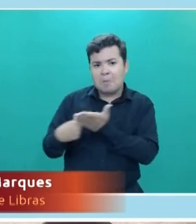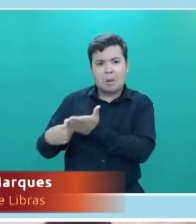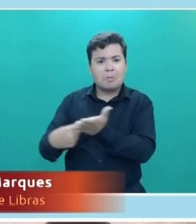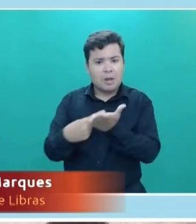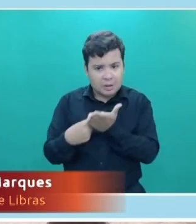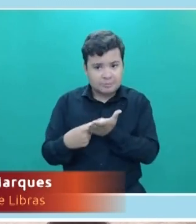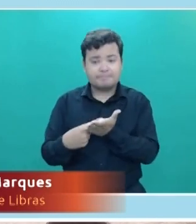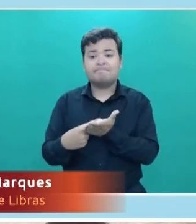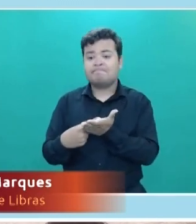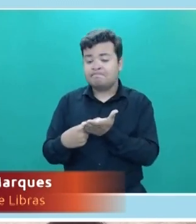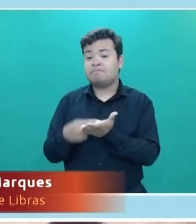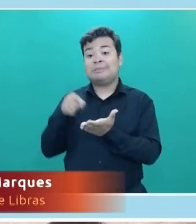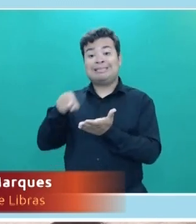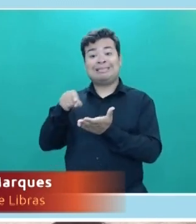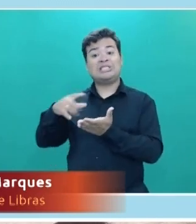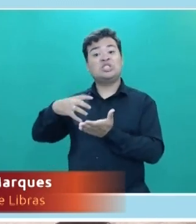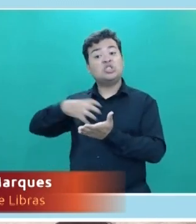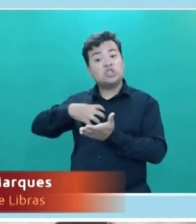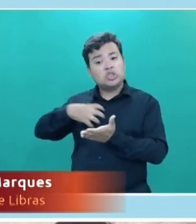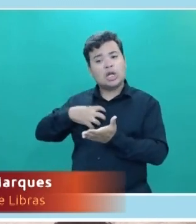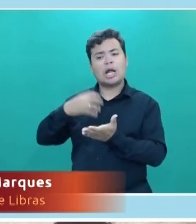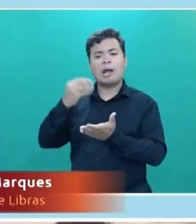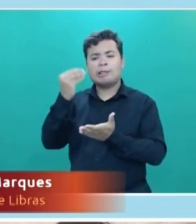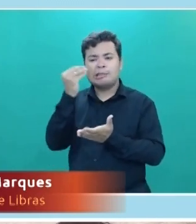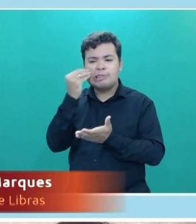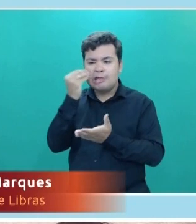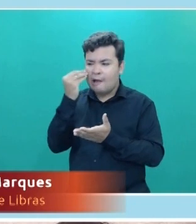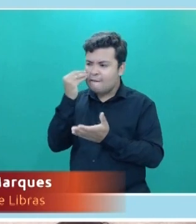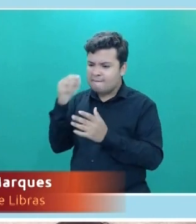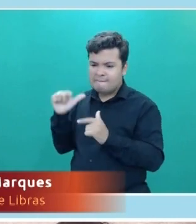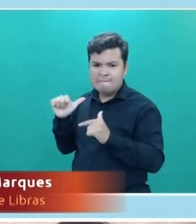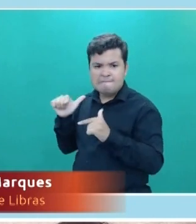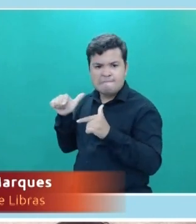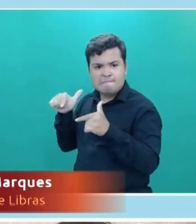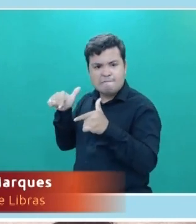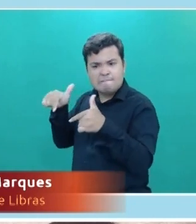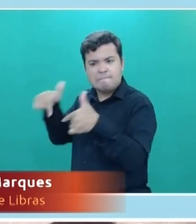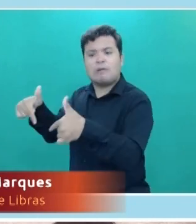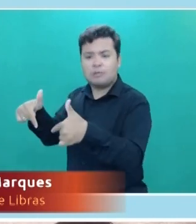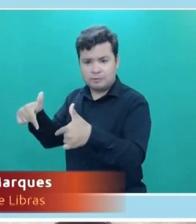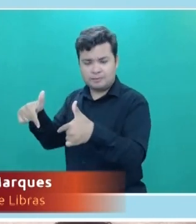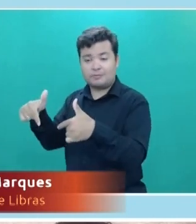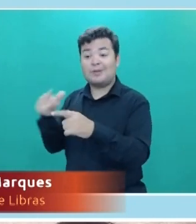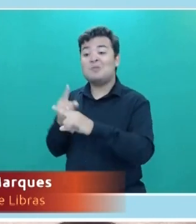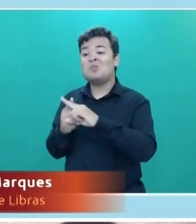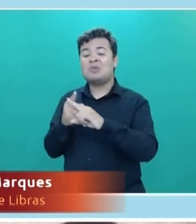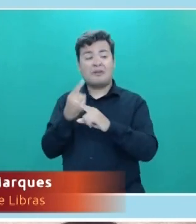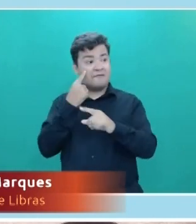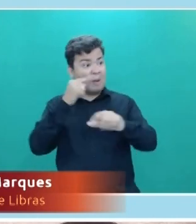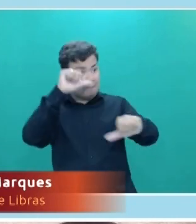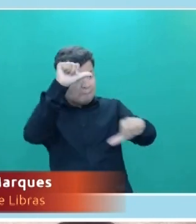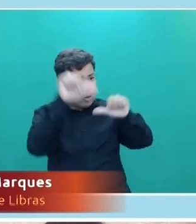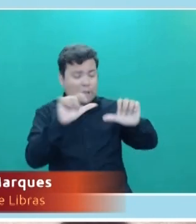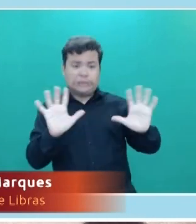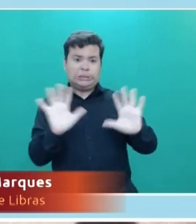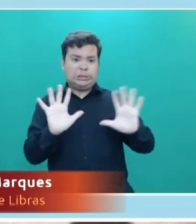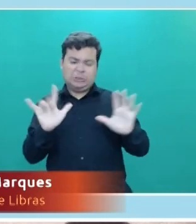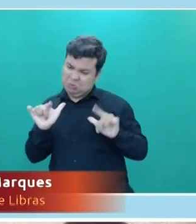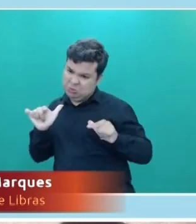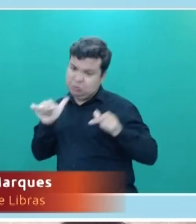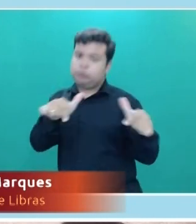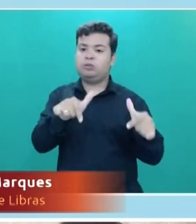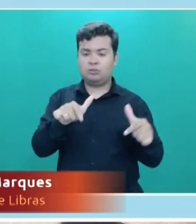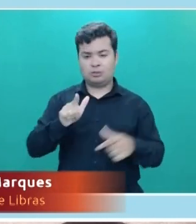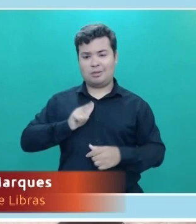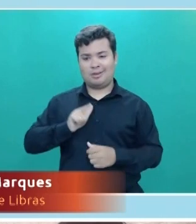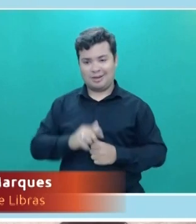enfim, de alguma maneira, tentar resistir a isso que eles entendem como uma mudança. Eu vou